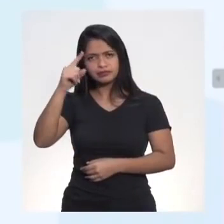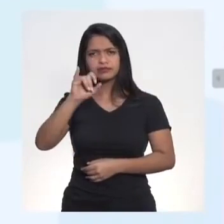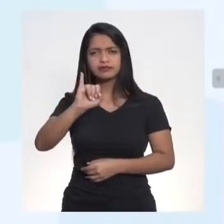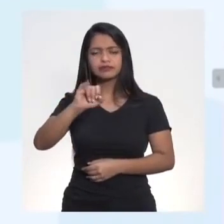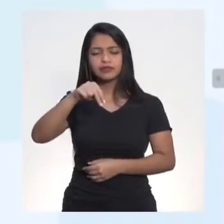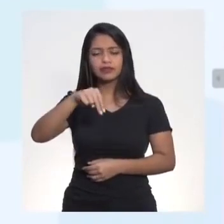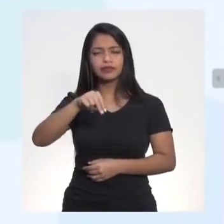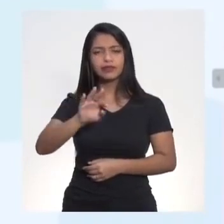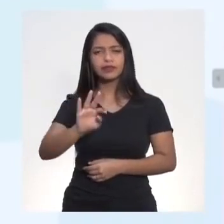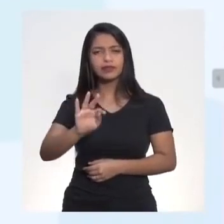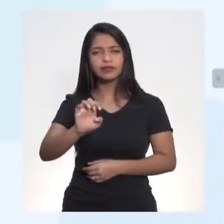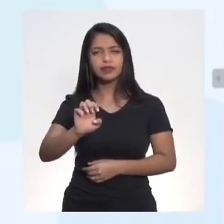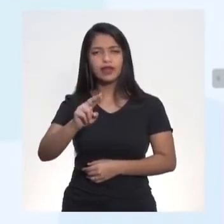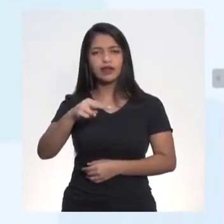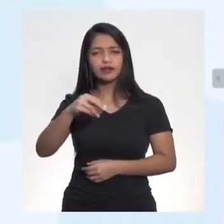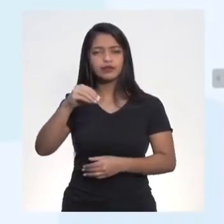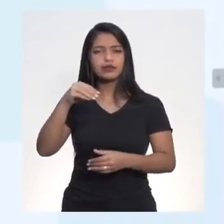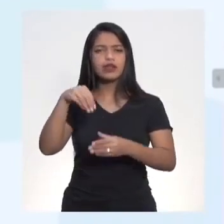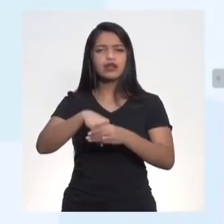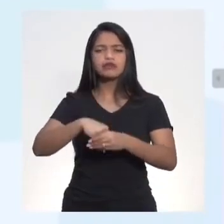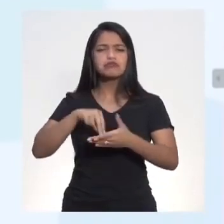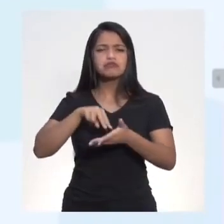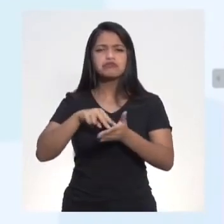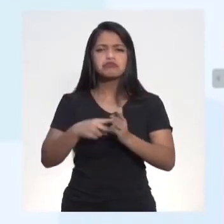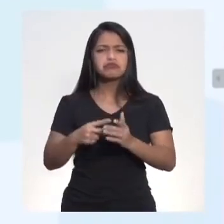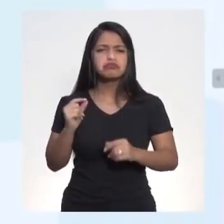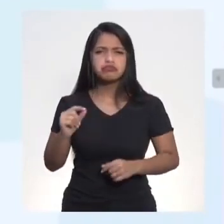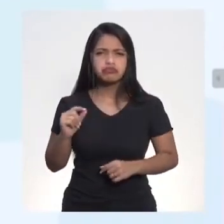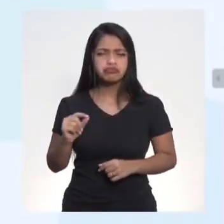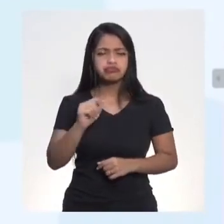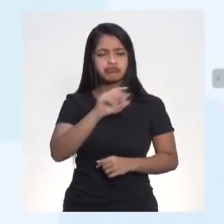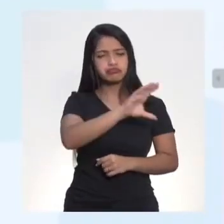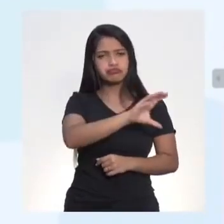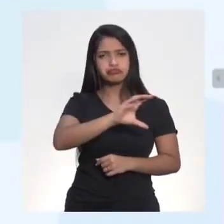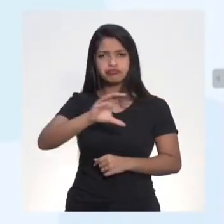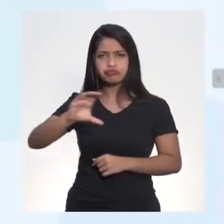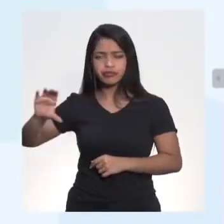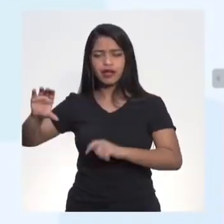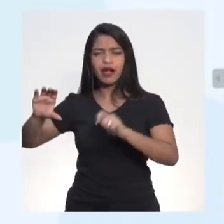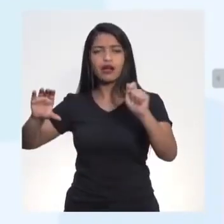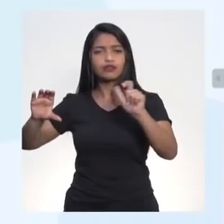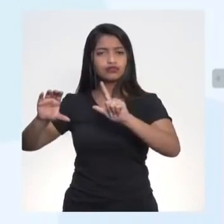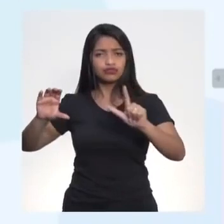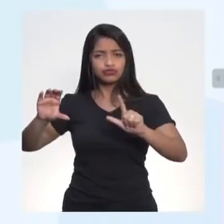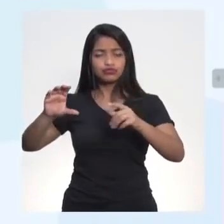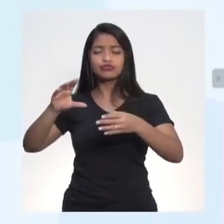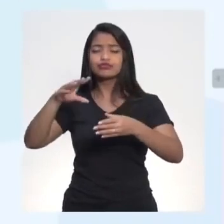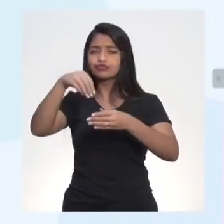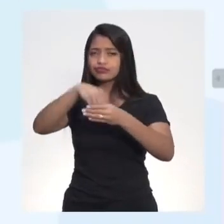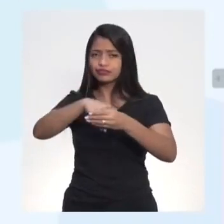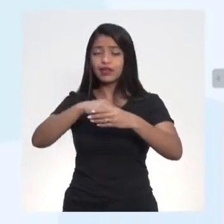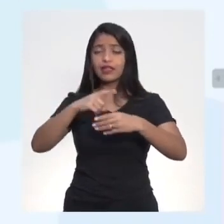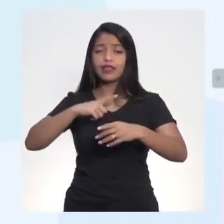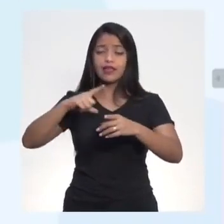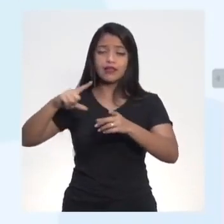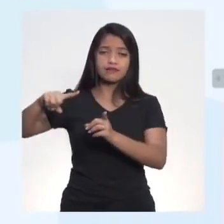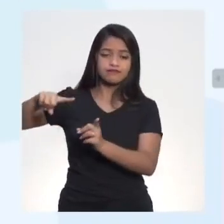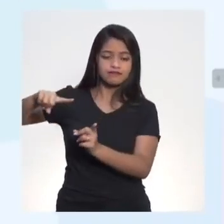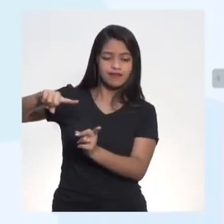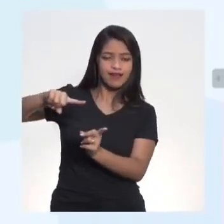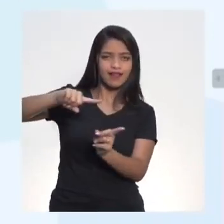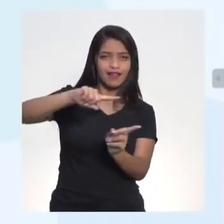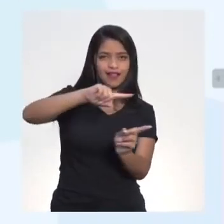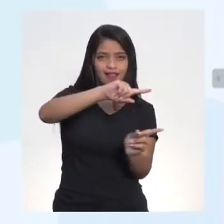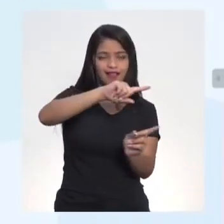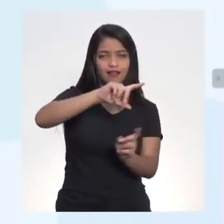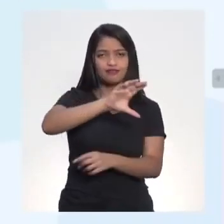espaço correspondido, né? Entre o compreendido, correspondido foi horrível agora. Compreendido entre as duas